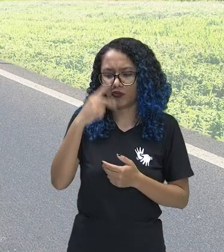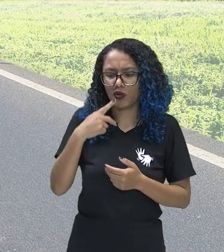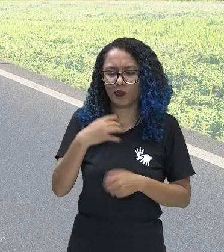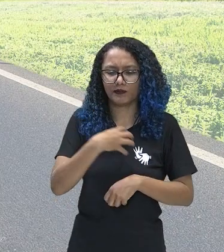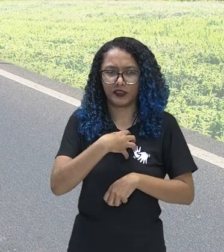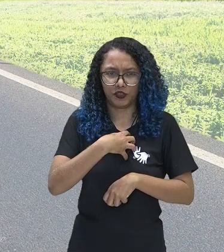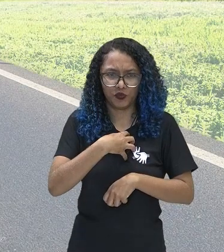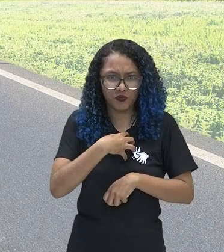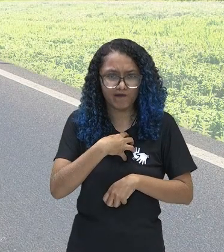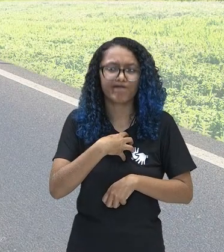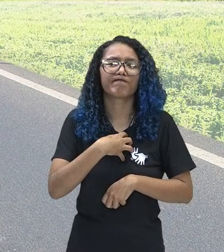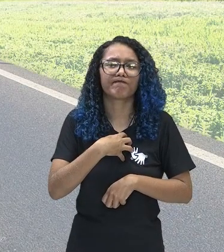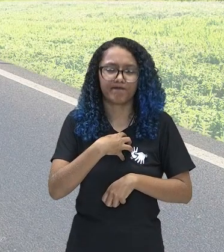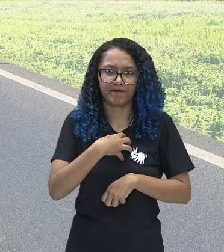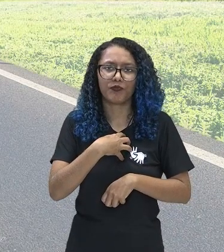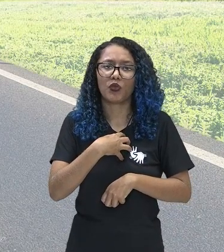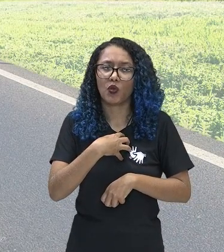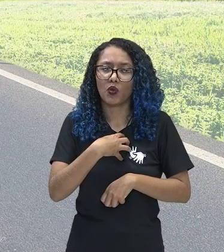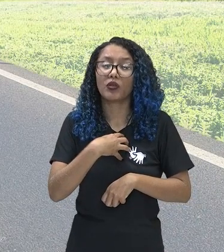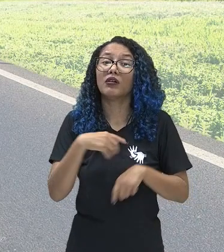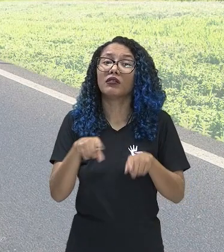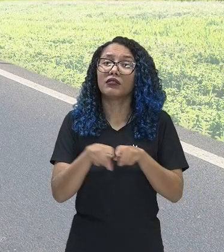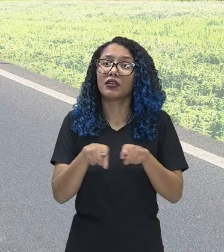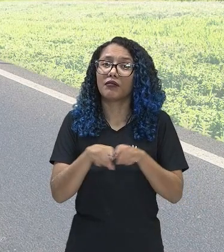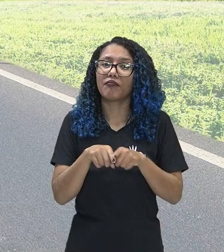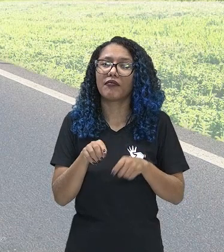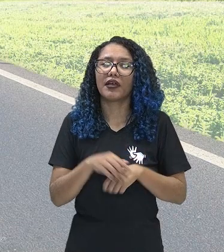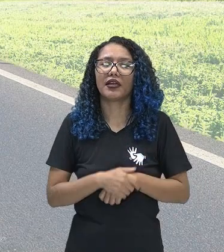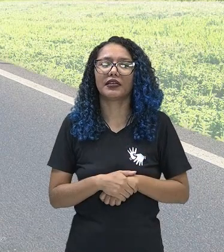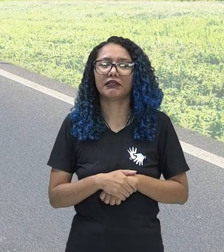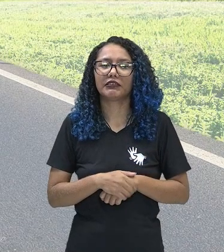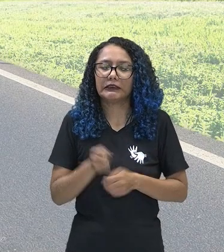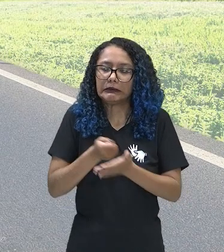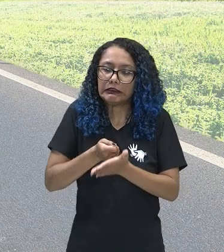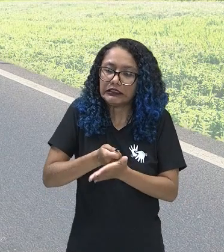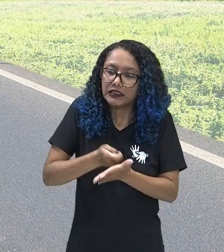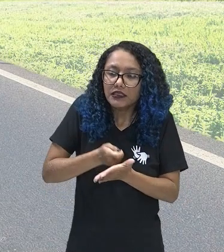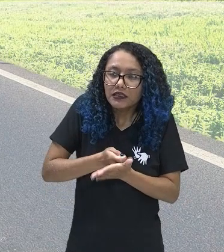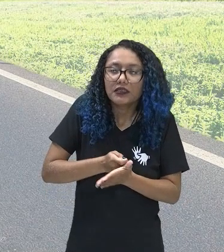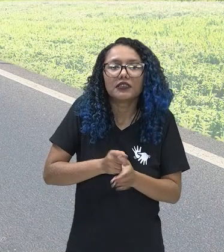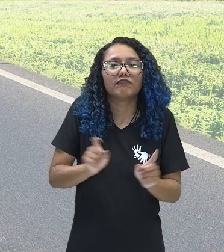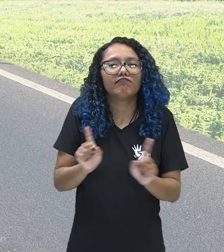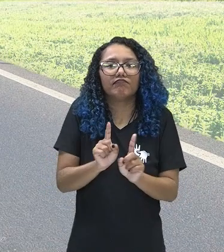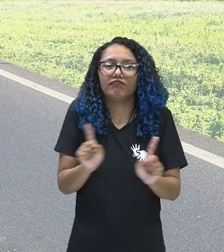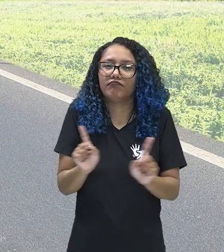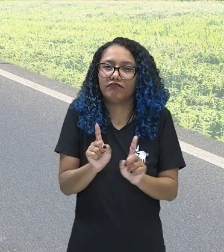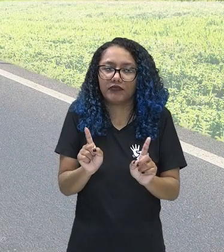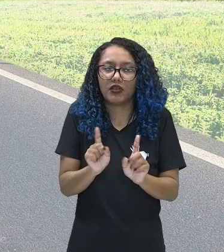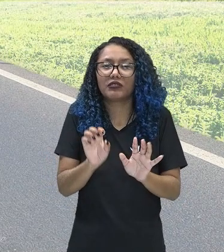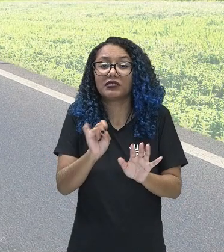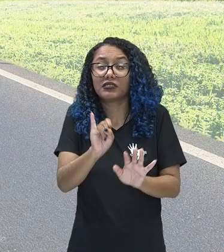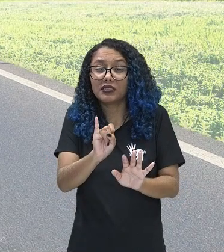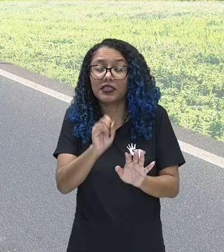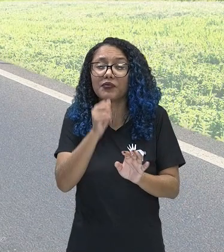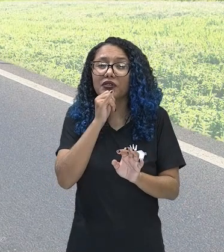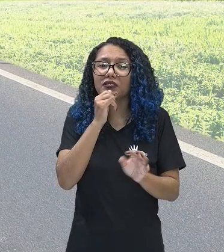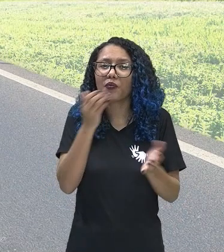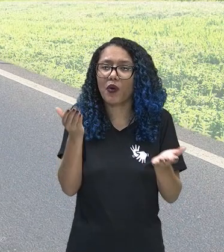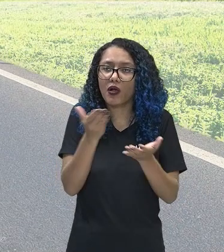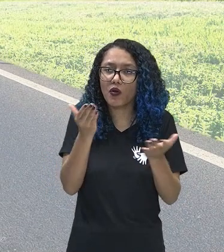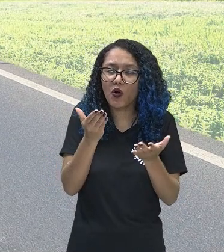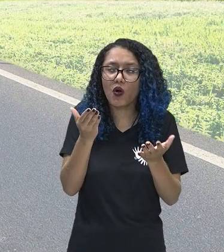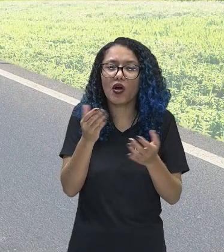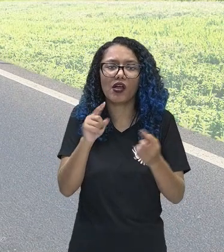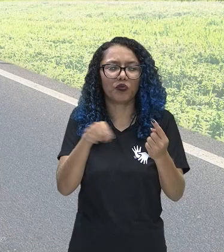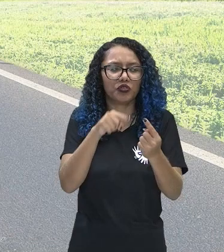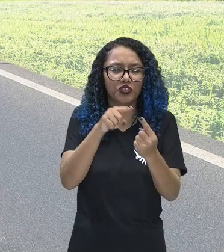sentimentos, tá? Também não se cobre se nesse momento, né, agora de vida, você não tiver um propósito ou não encontrar